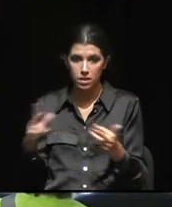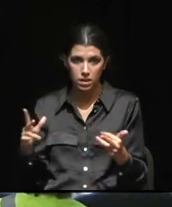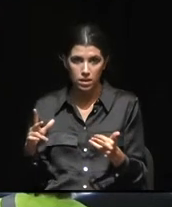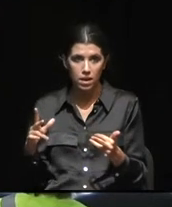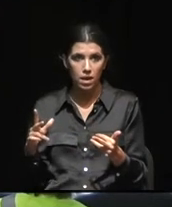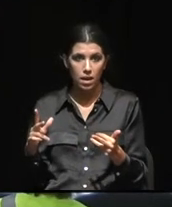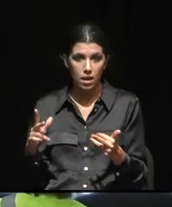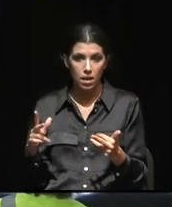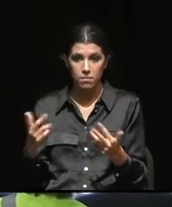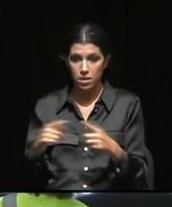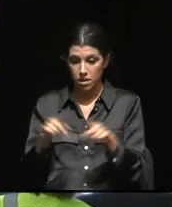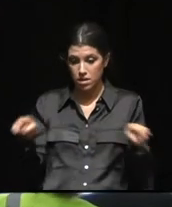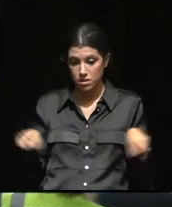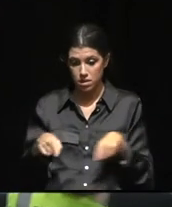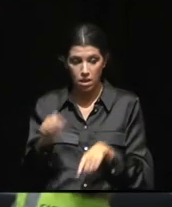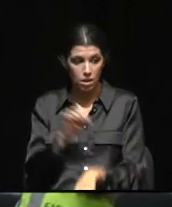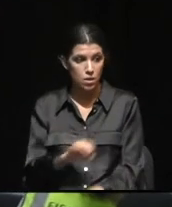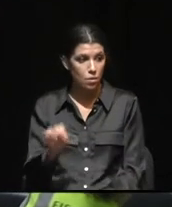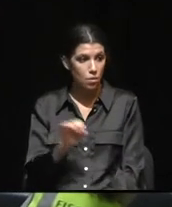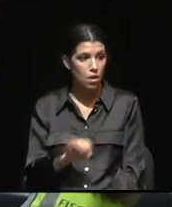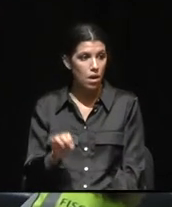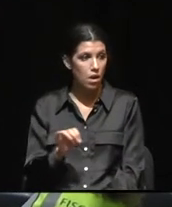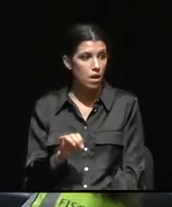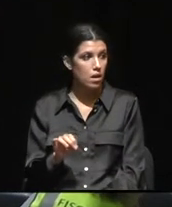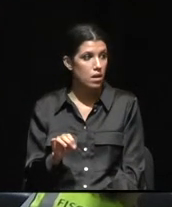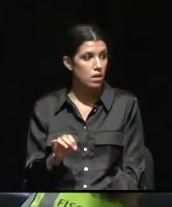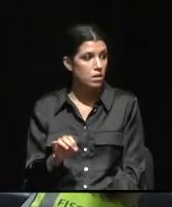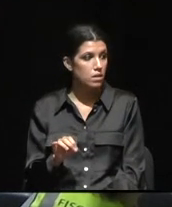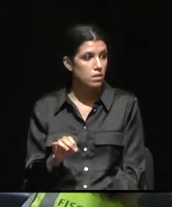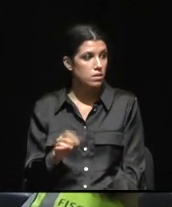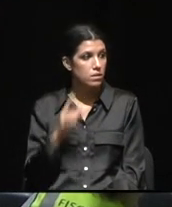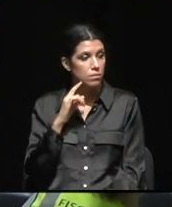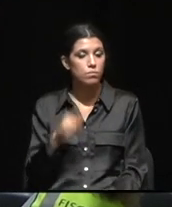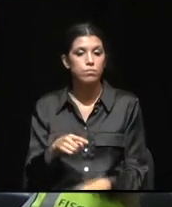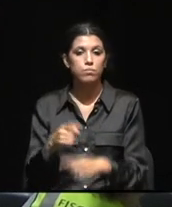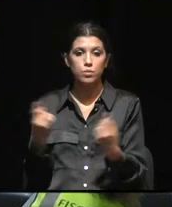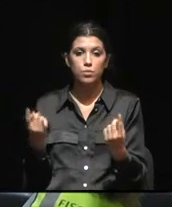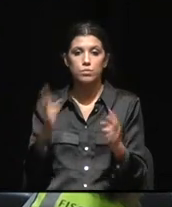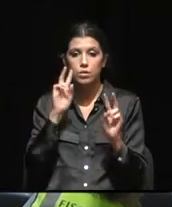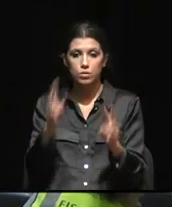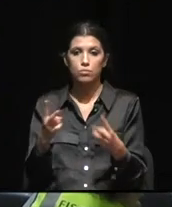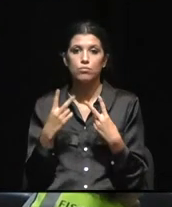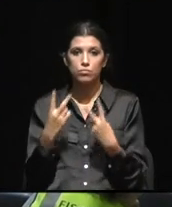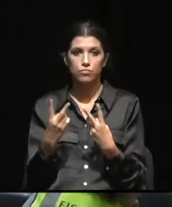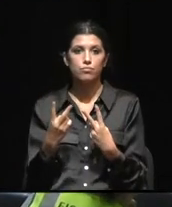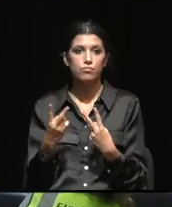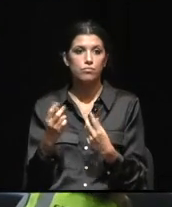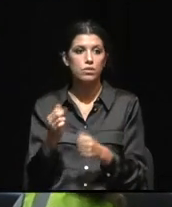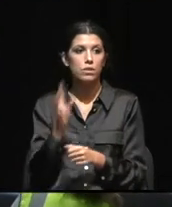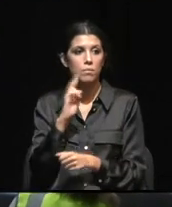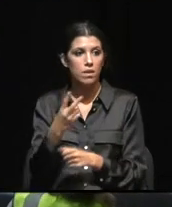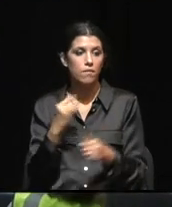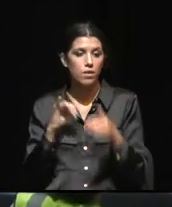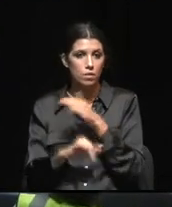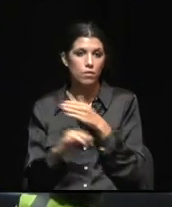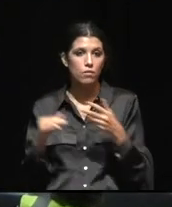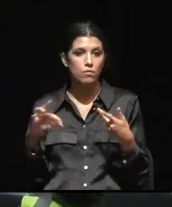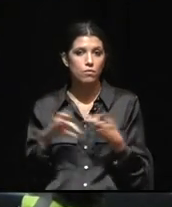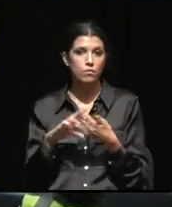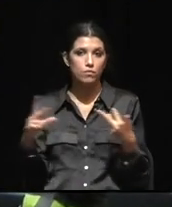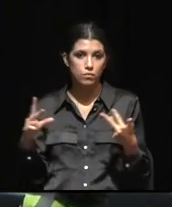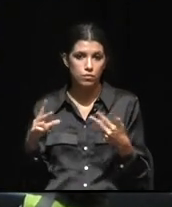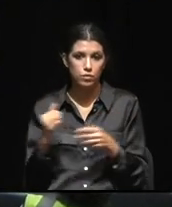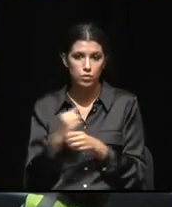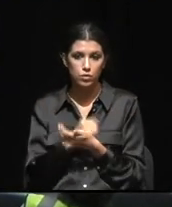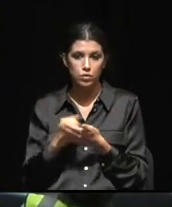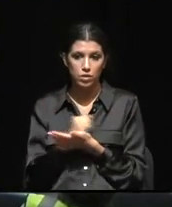menos agora na sala H caro público nos acompanha aqui em casa trabalhadores da Câmara Municipal Boa tarde